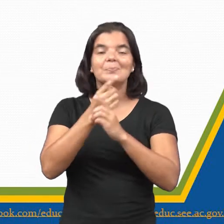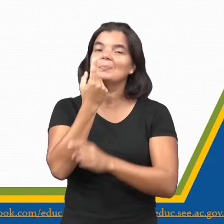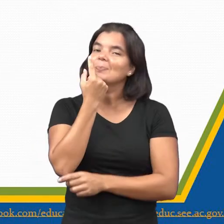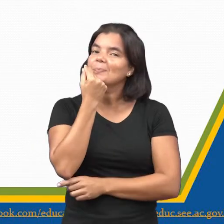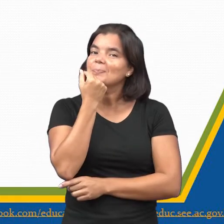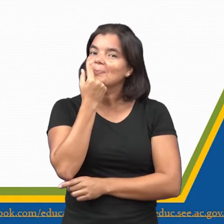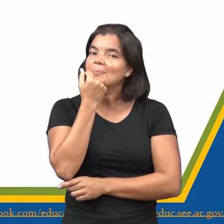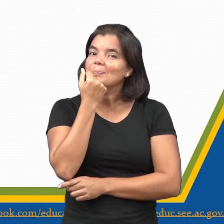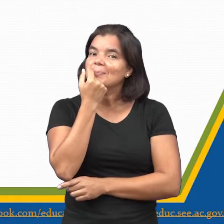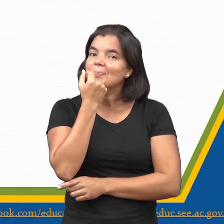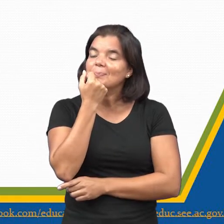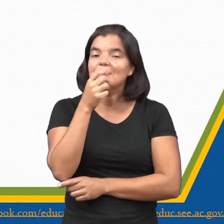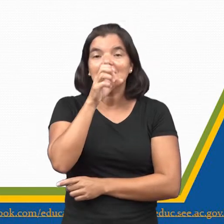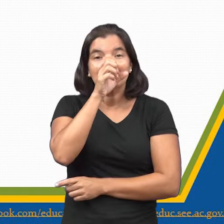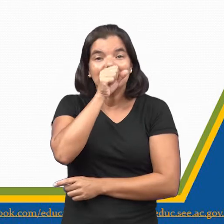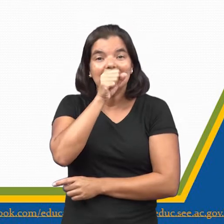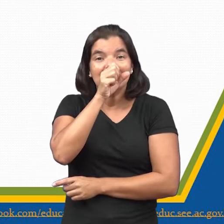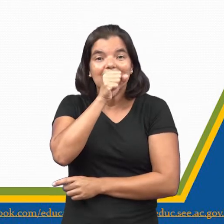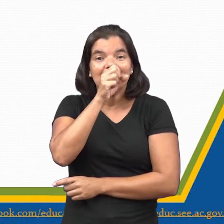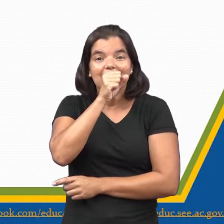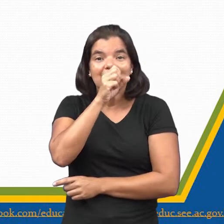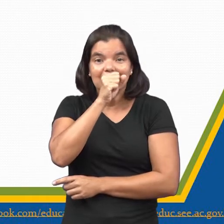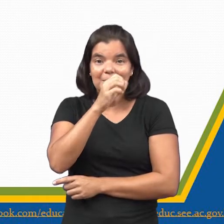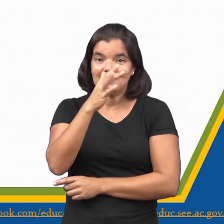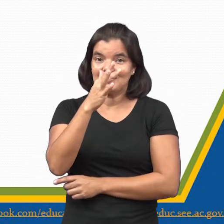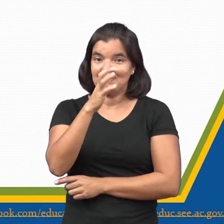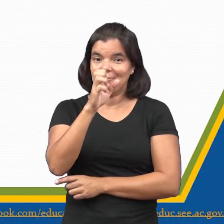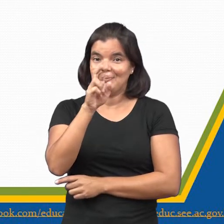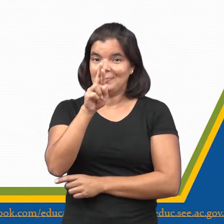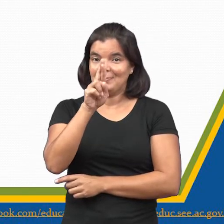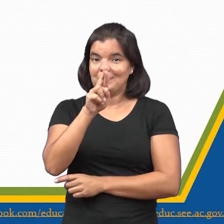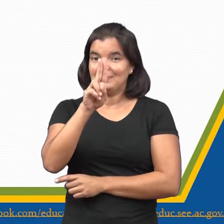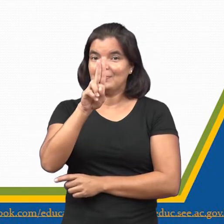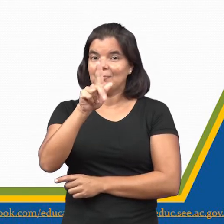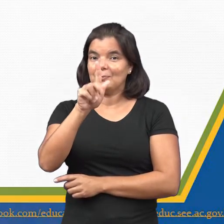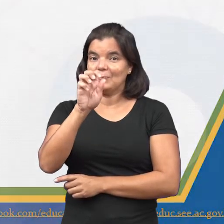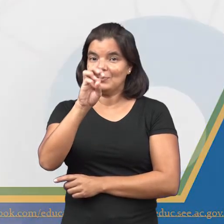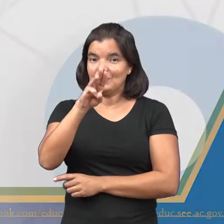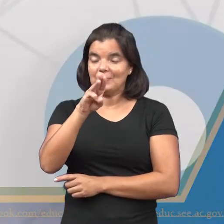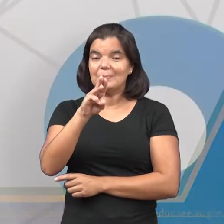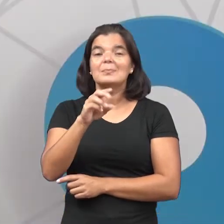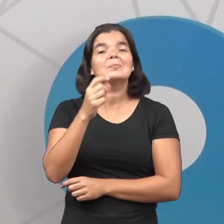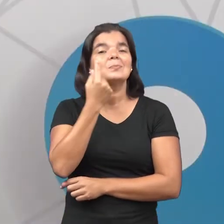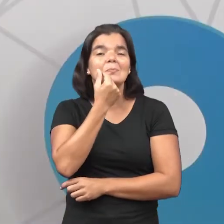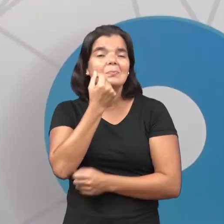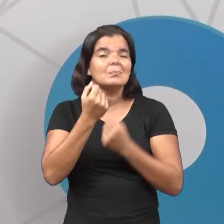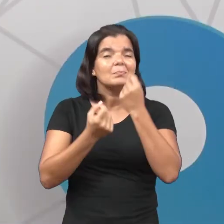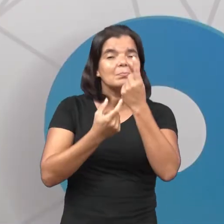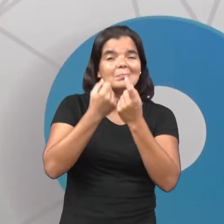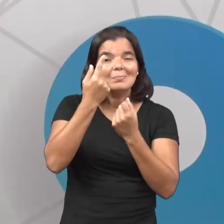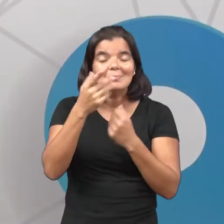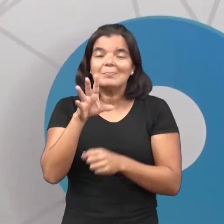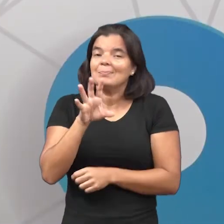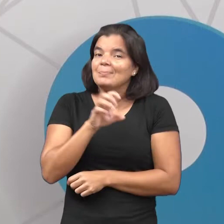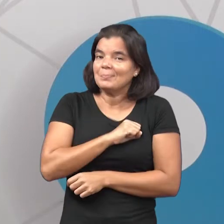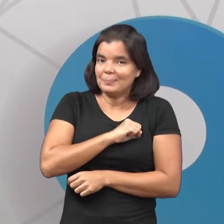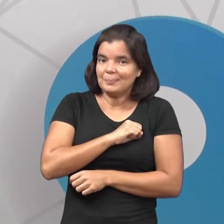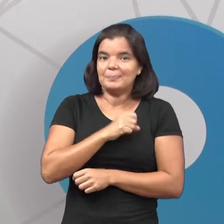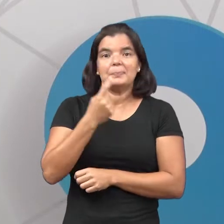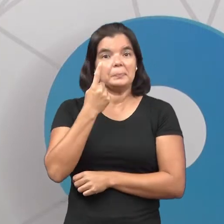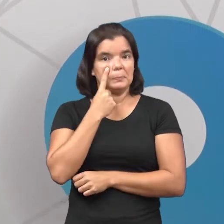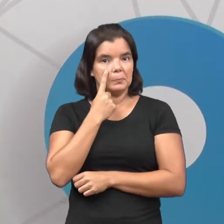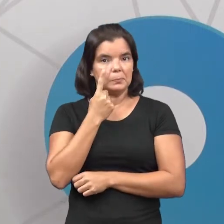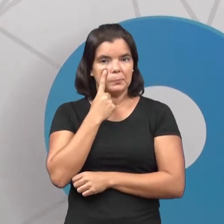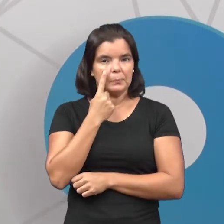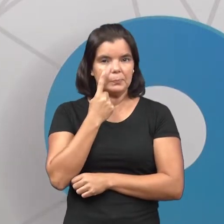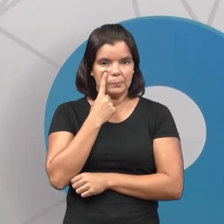lápis laranja ferrugem, lápis raro que tanto amava. Observe que quando